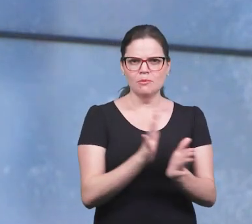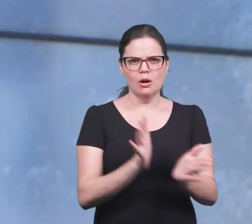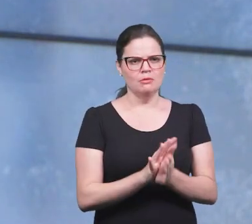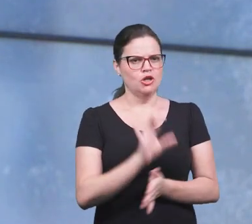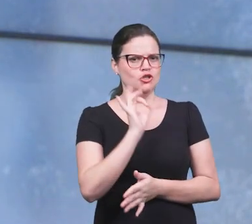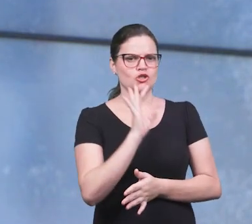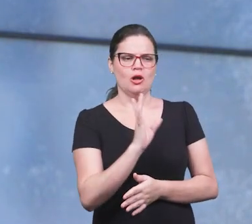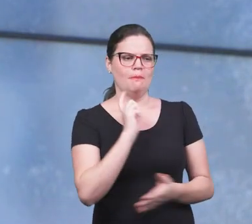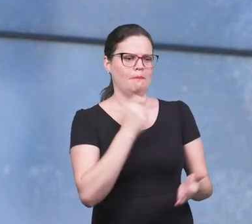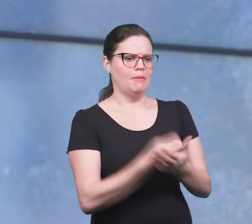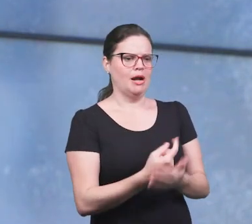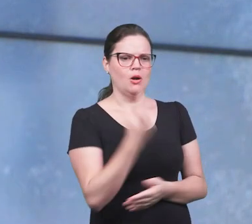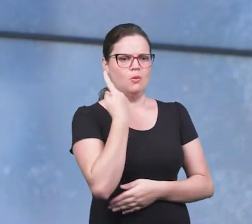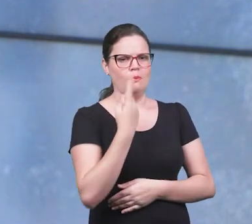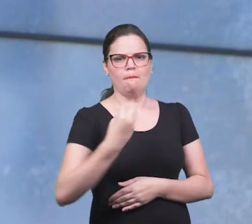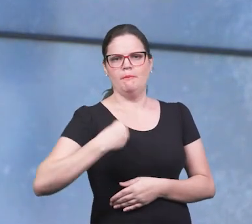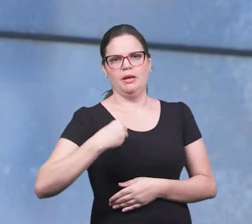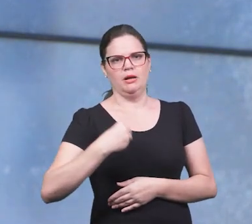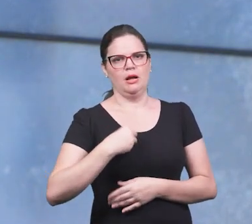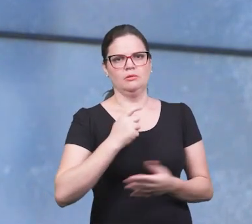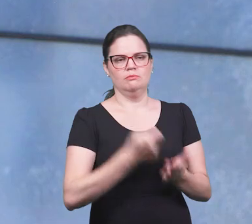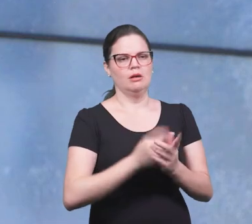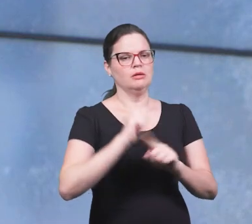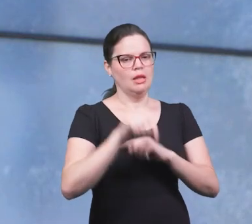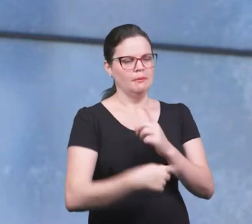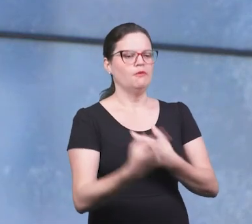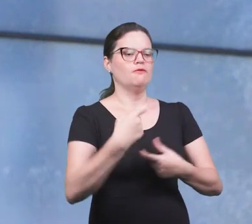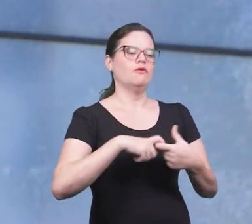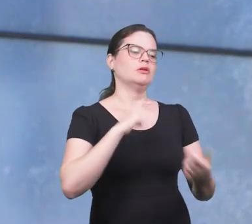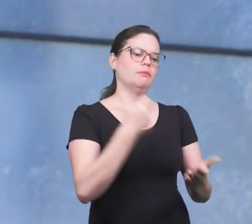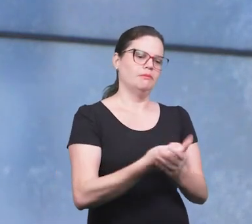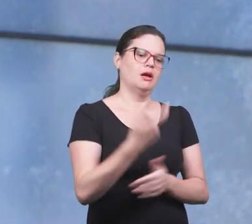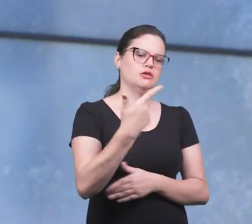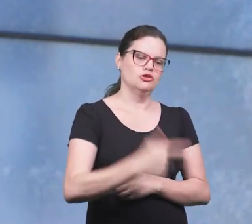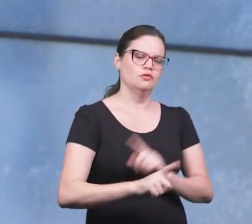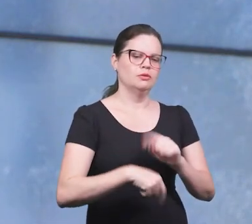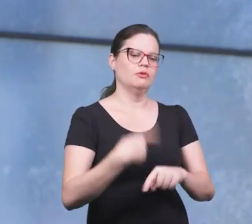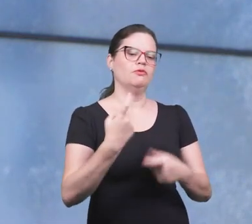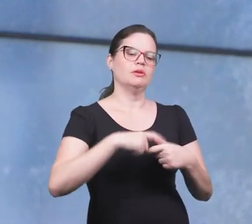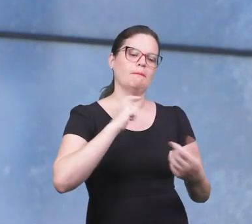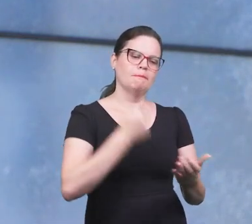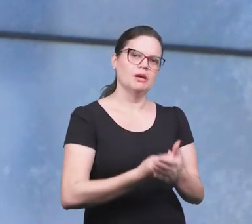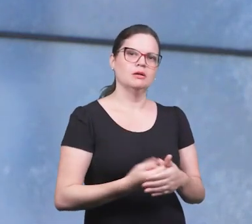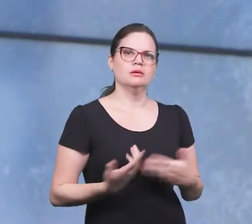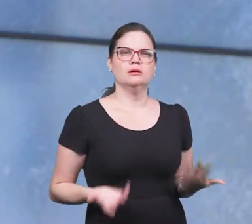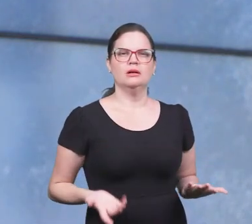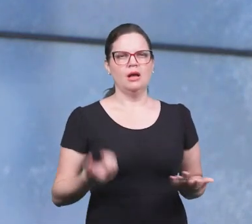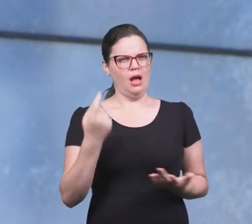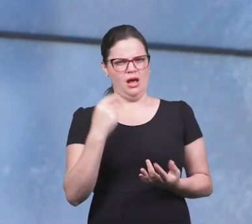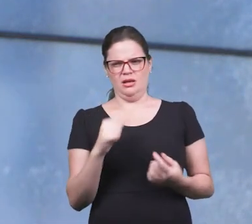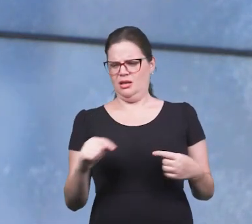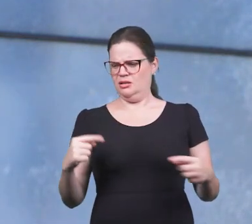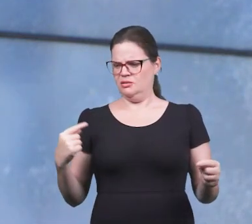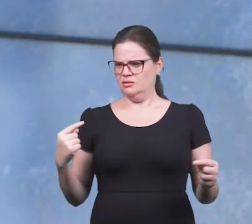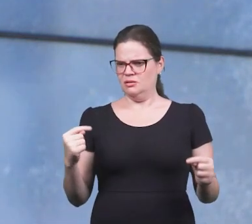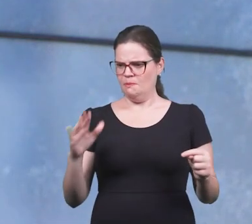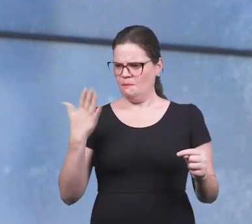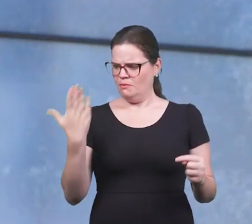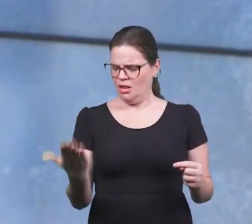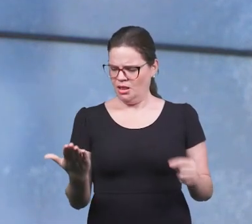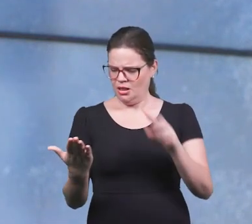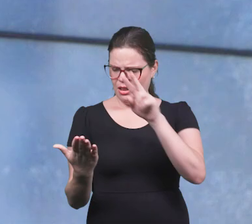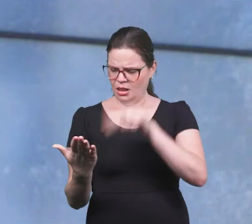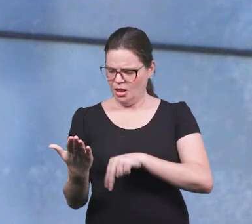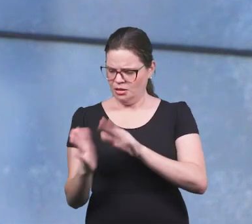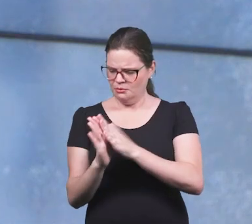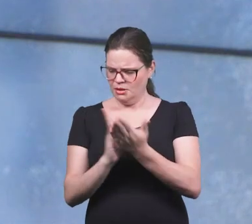mas isso tudo estava totalmente em desacordo com a palavra, porque quem perdoa o homem dos seus pecados é